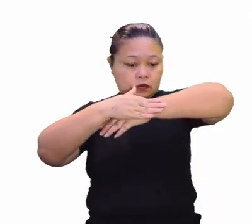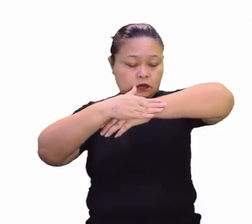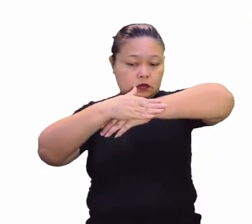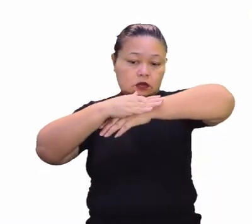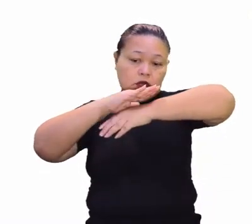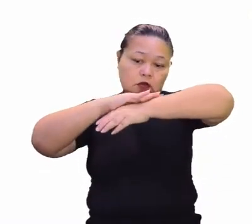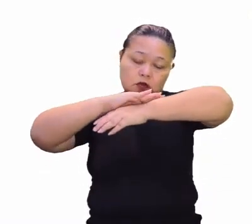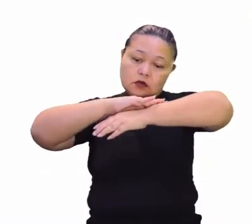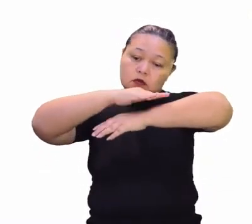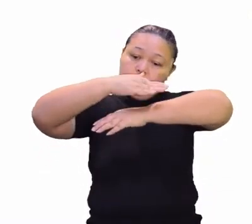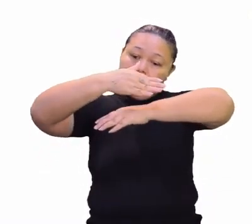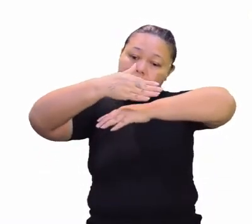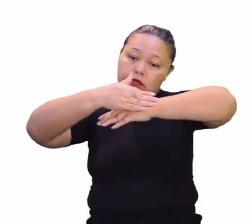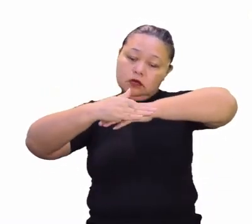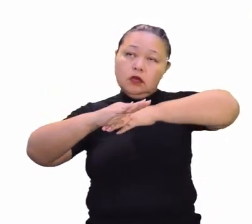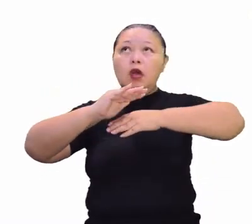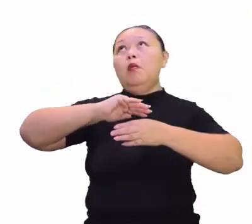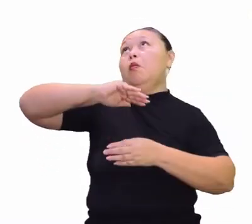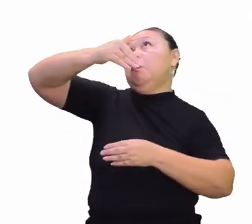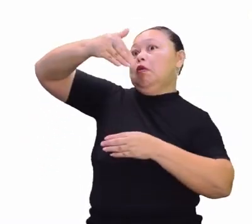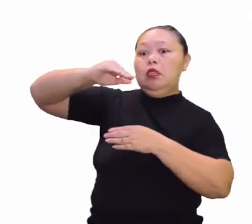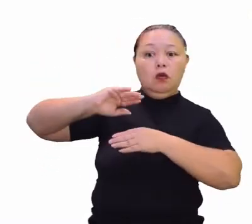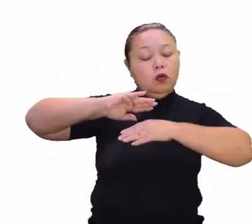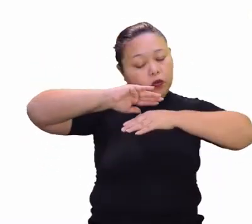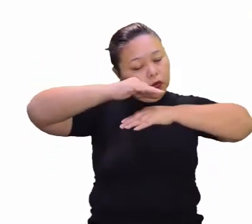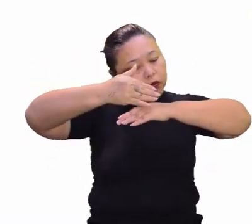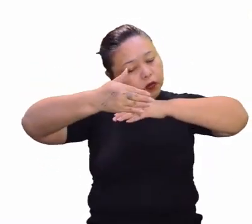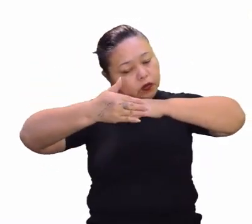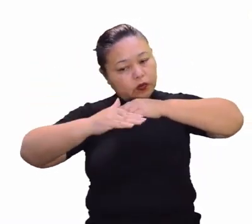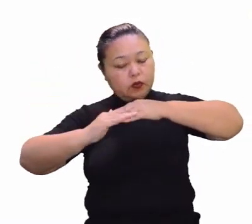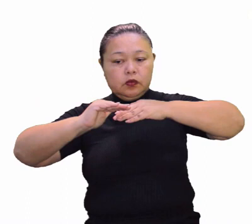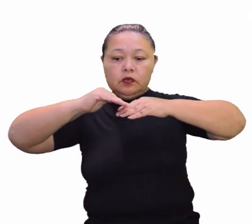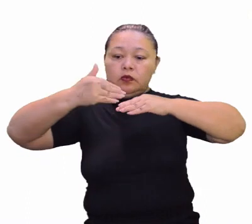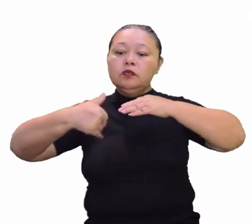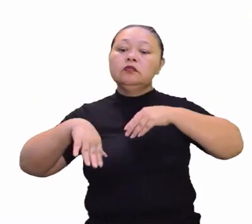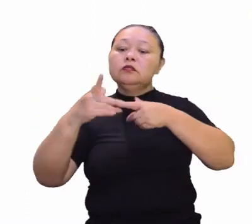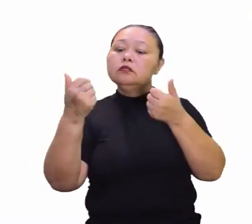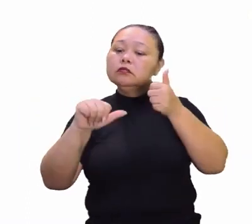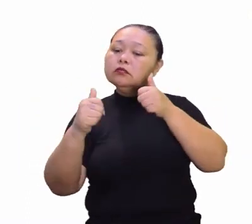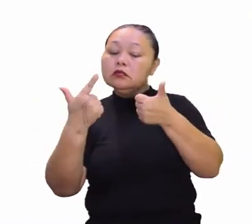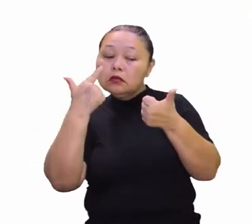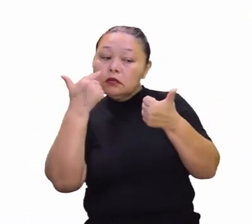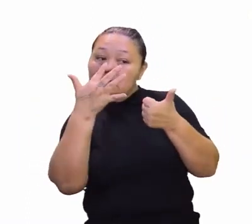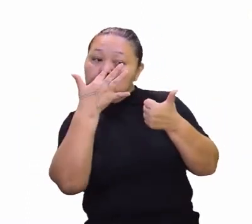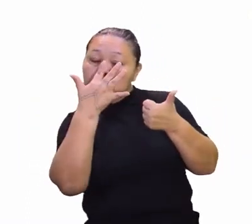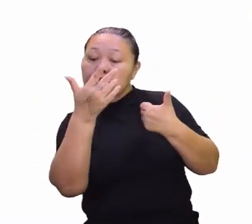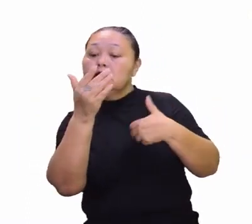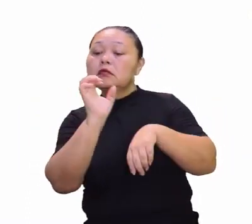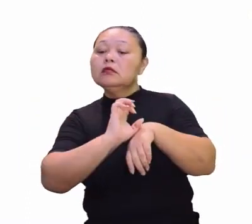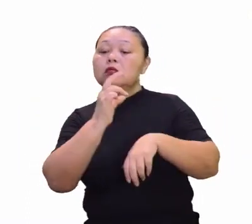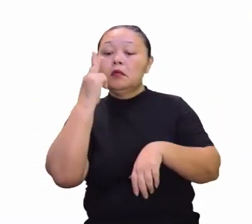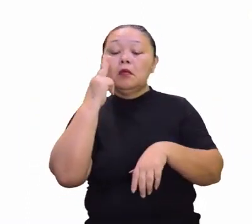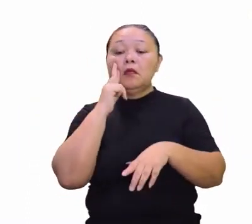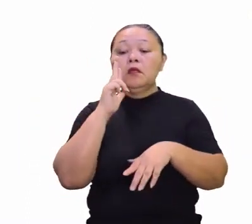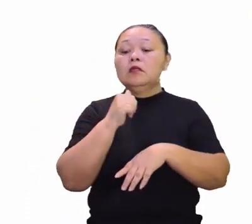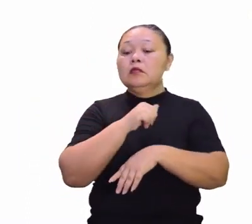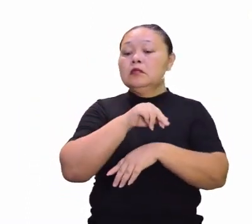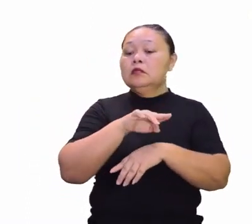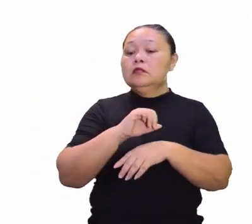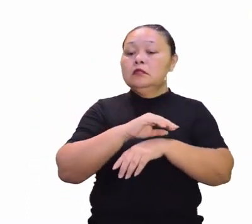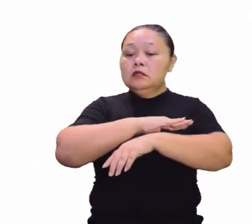de baixas e médias altitudes, que a gente analisar a Rondônia, porque esse relevo, com o passar do tempo, foi